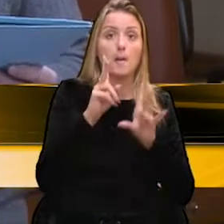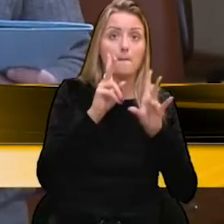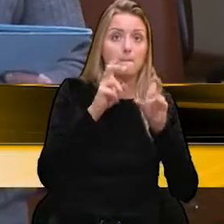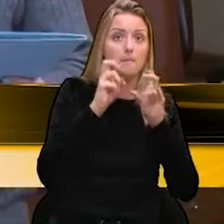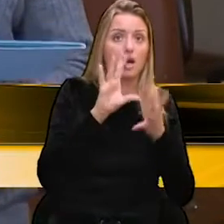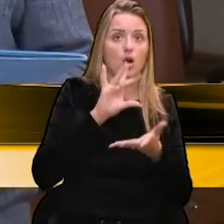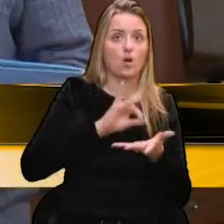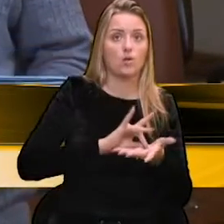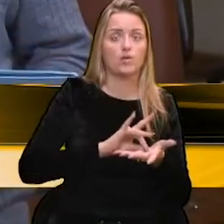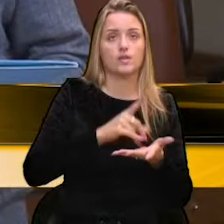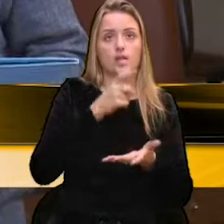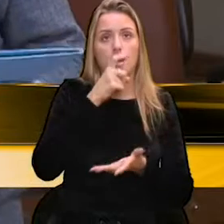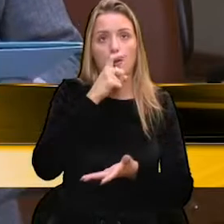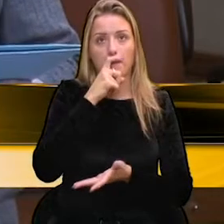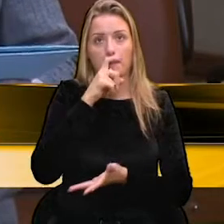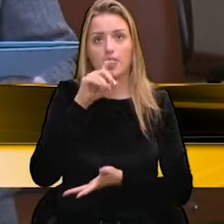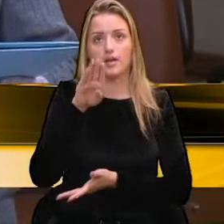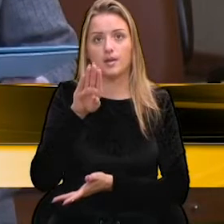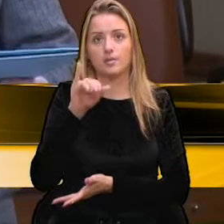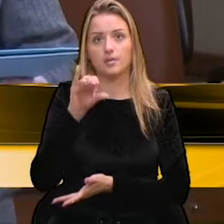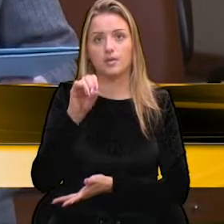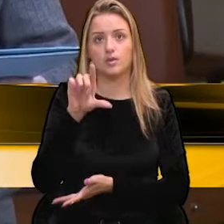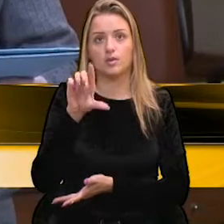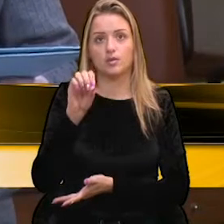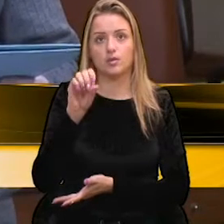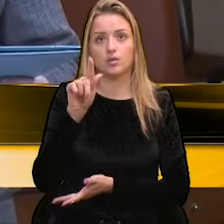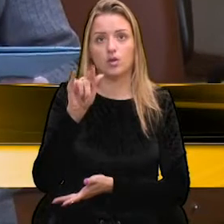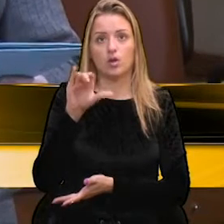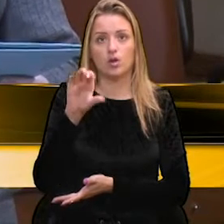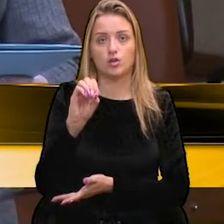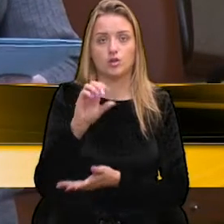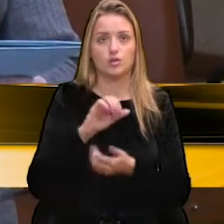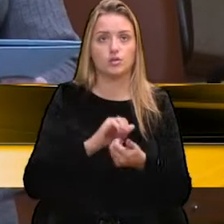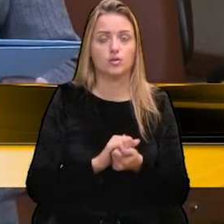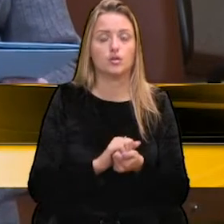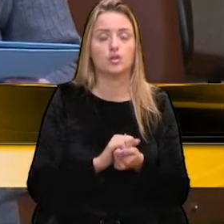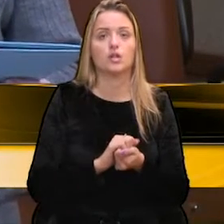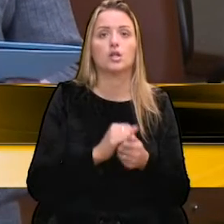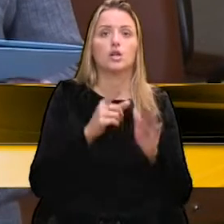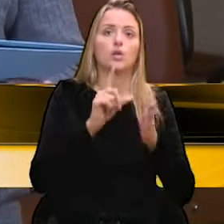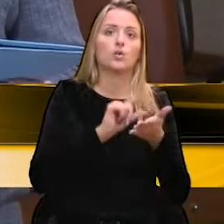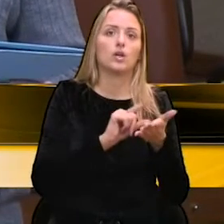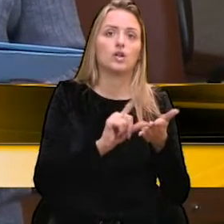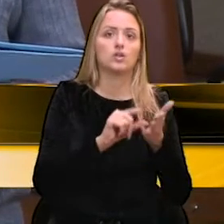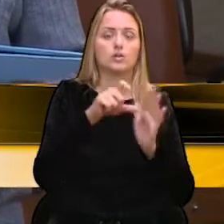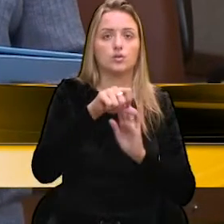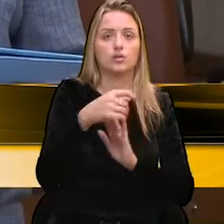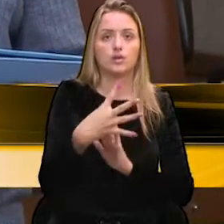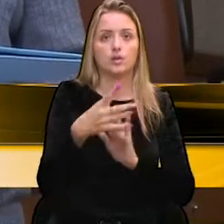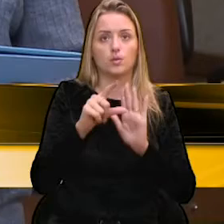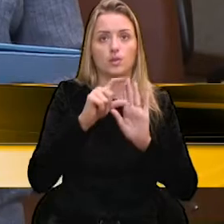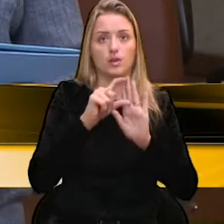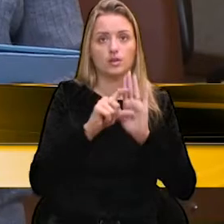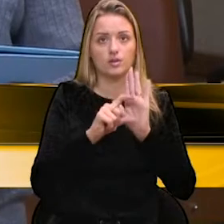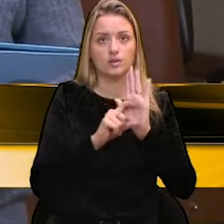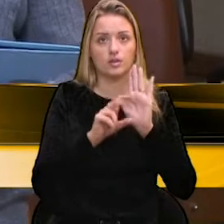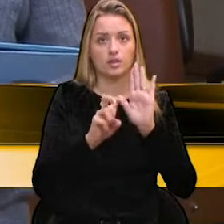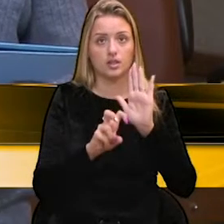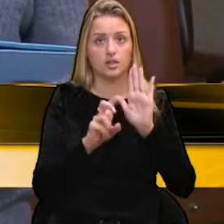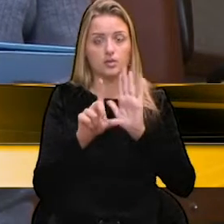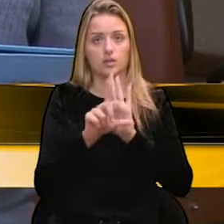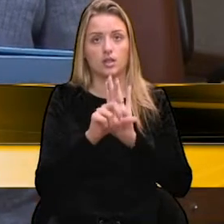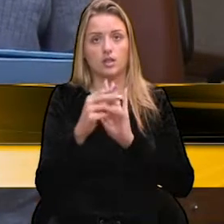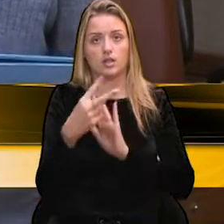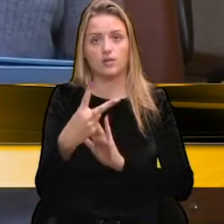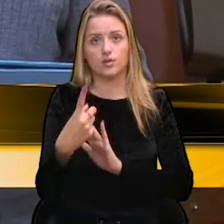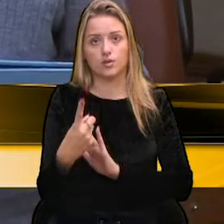de paternidade biológica. A exegese do artigo 94, incisos 5º e 21 da Lei Orgânica